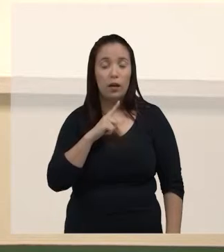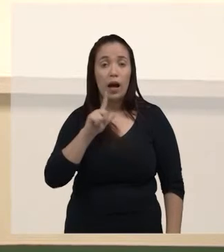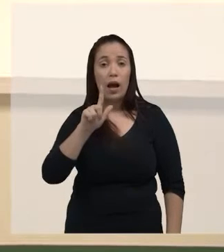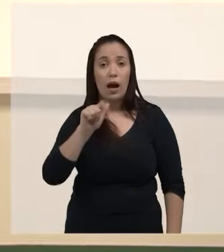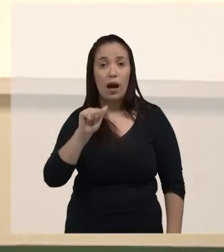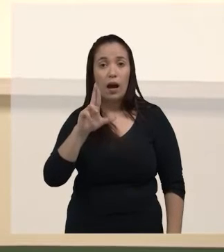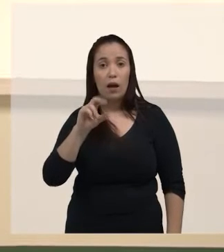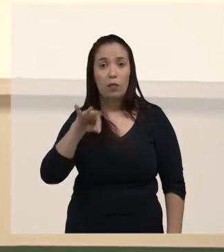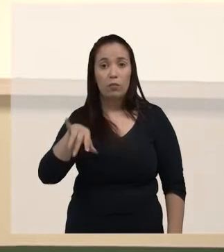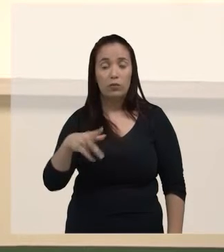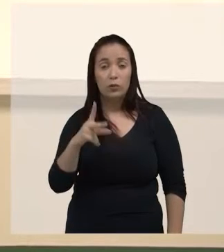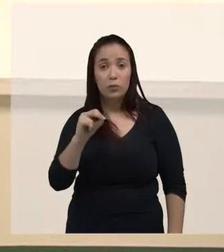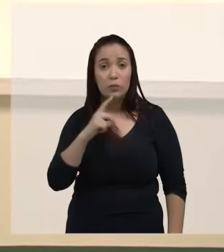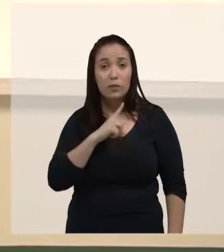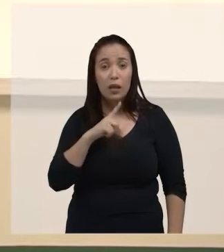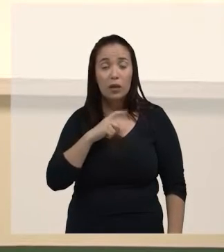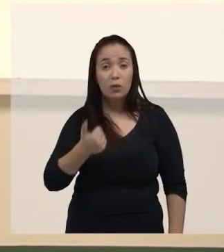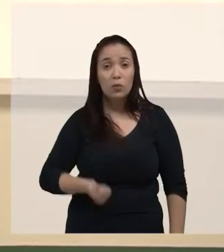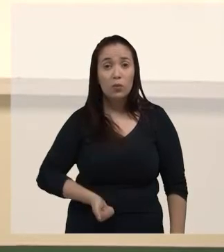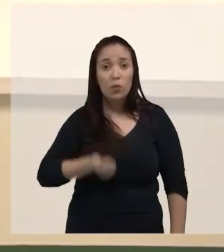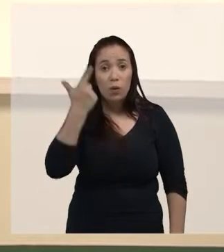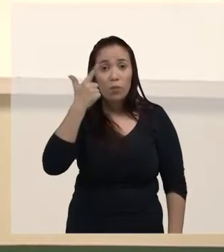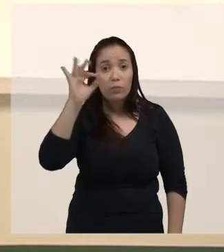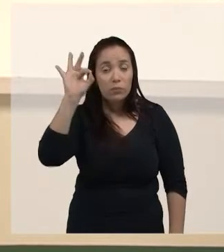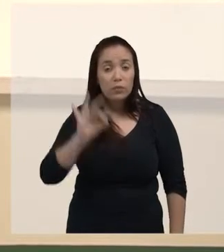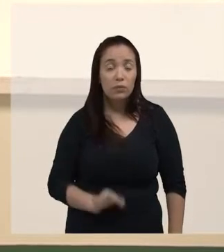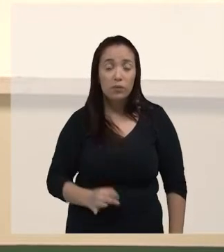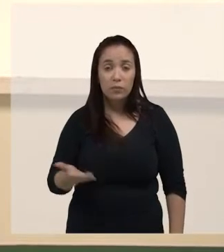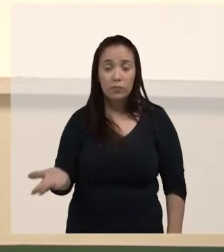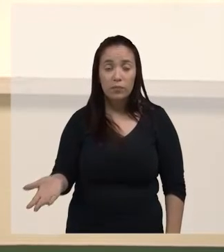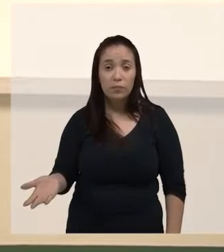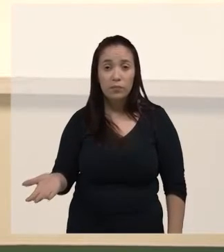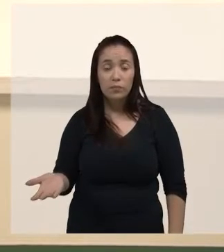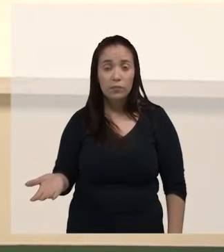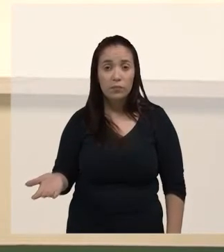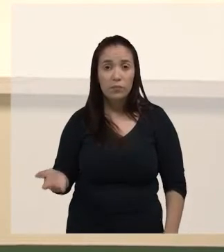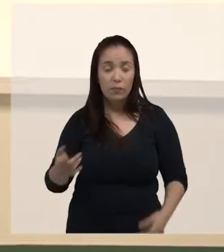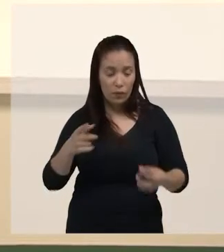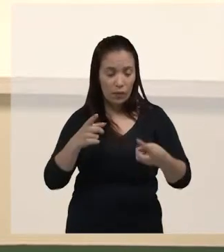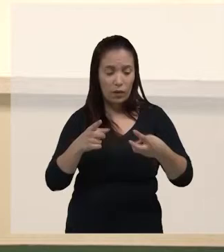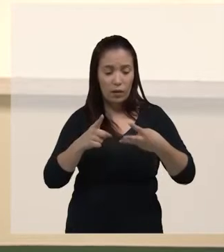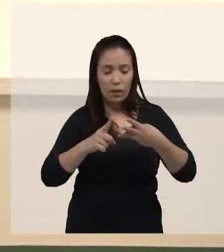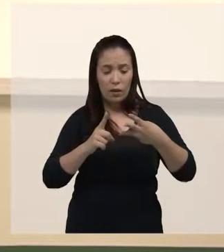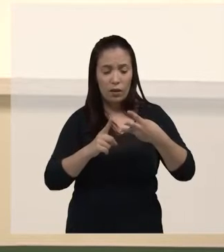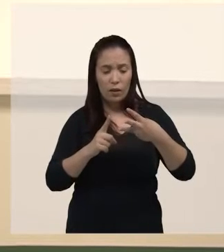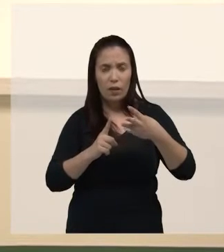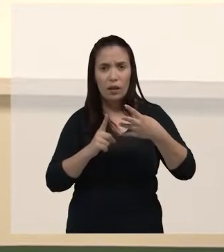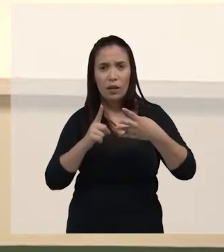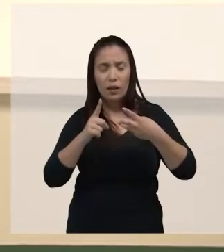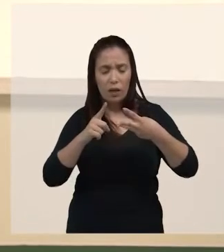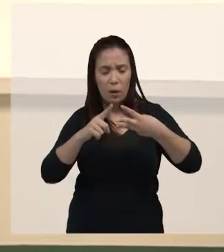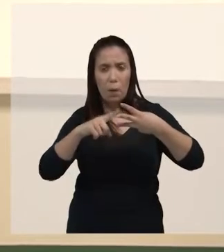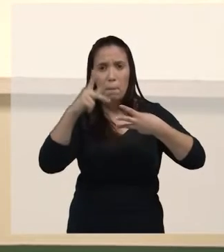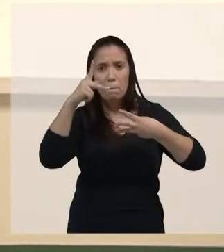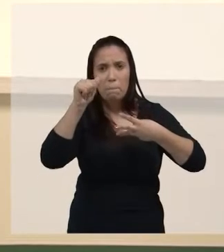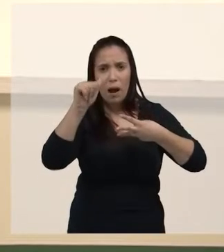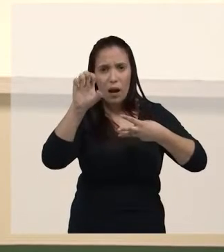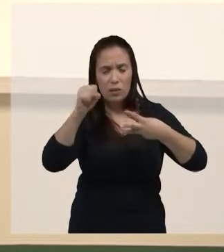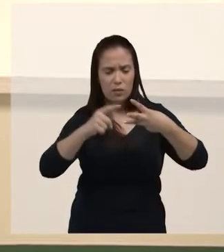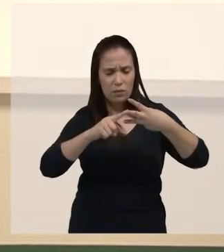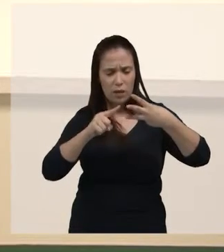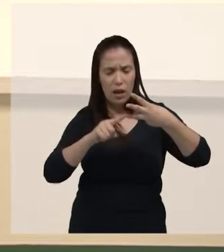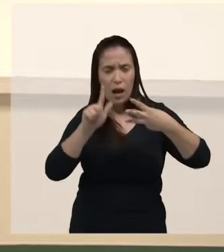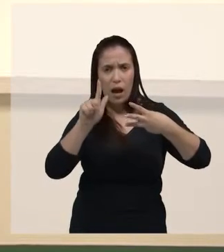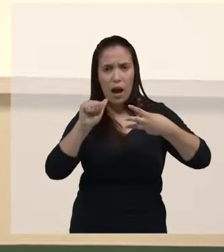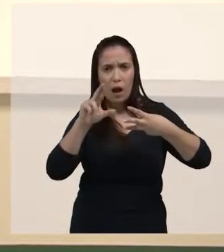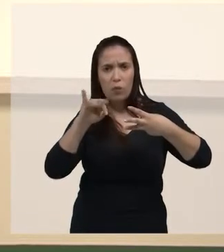não, Garotinho ainda tem 12% dos votos. 12%, aí você vem o Eduardo Paes e logo depois, cara, colado de um Garotinho, meu irmão. Aqui